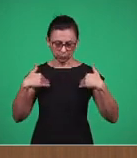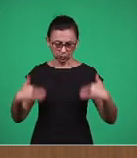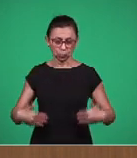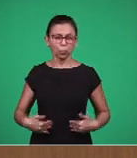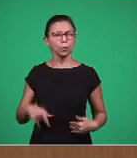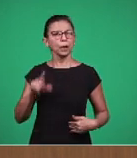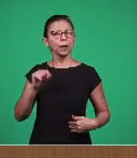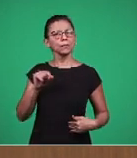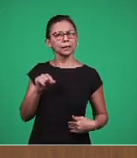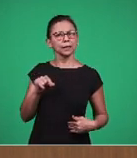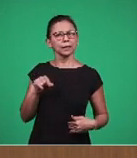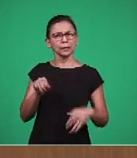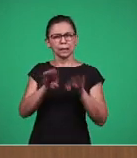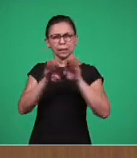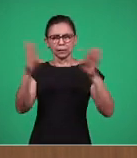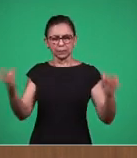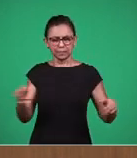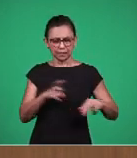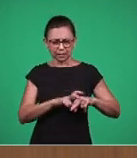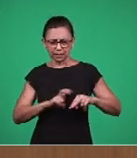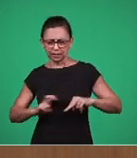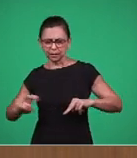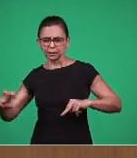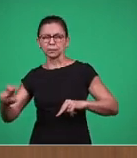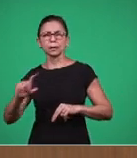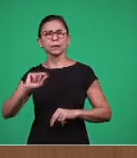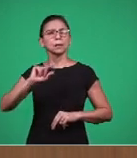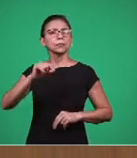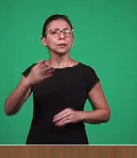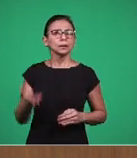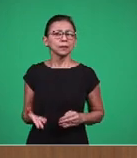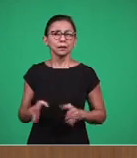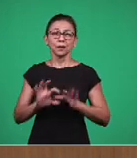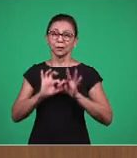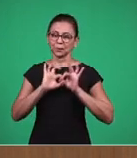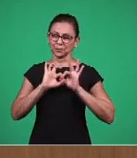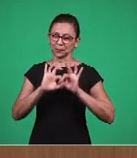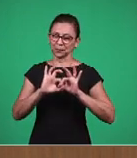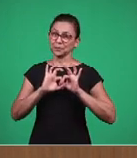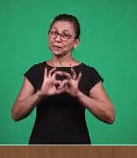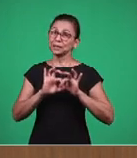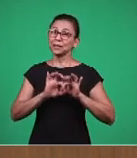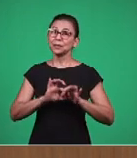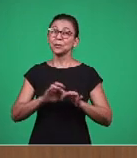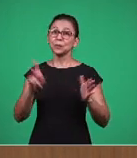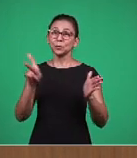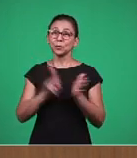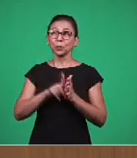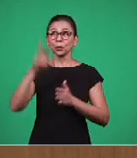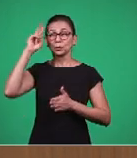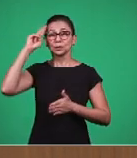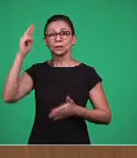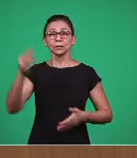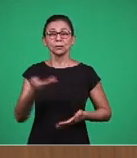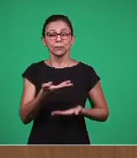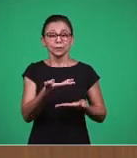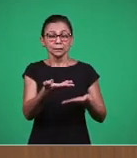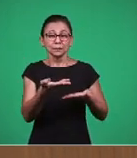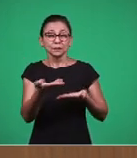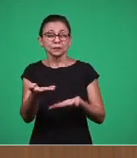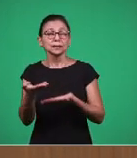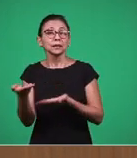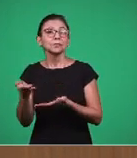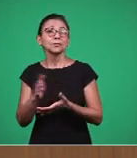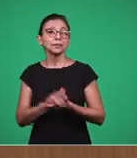para assentar à mesa e partir o pão. E aqui diz que Ele nos servirá. E quem está nos servindo é o Senhor. É Ele quem parte,